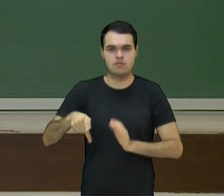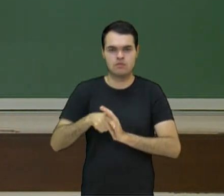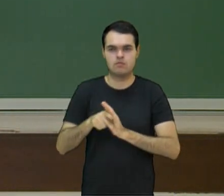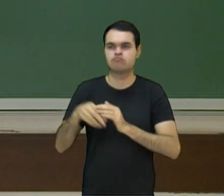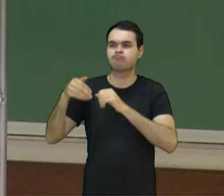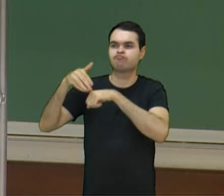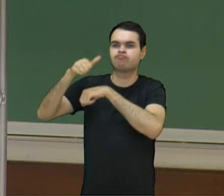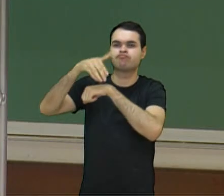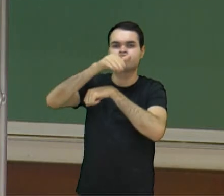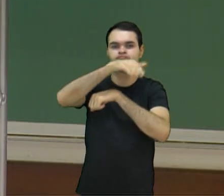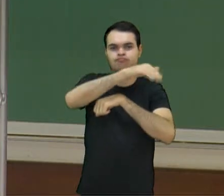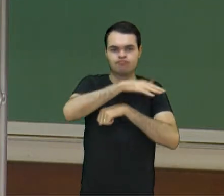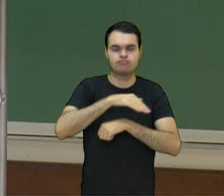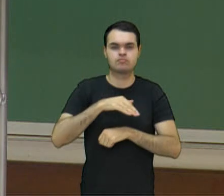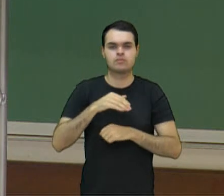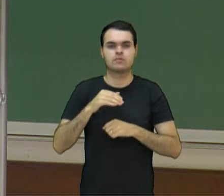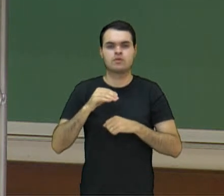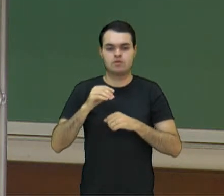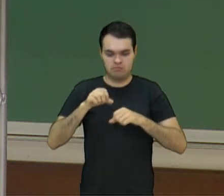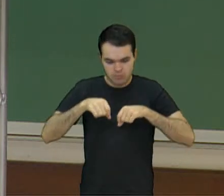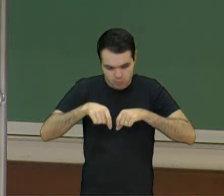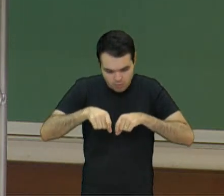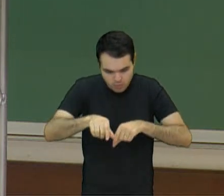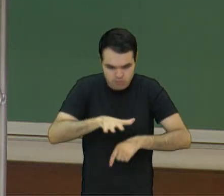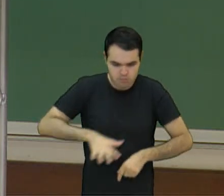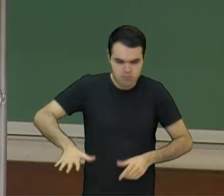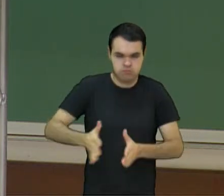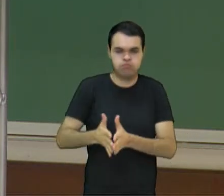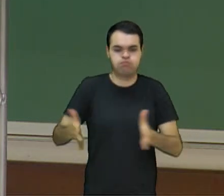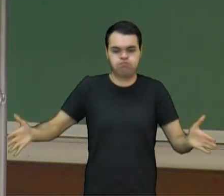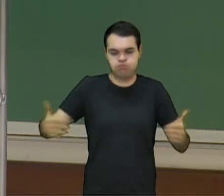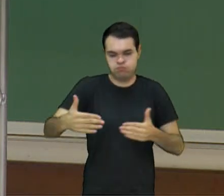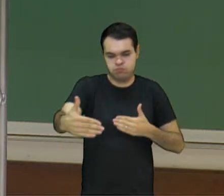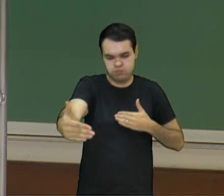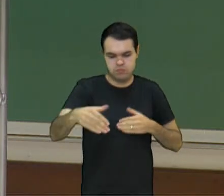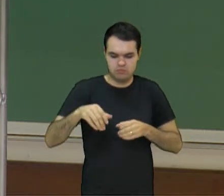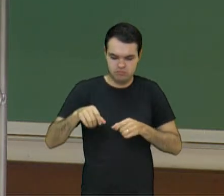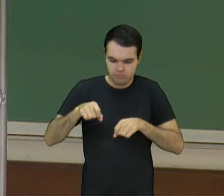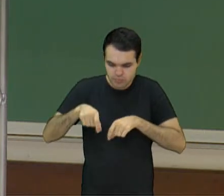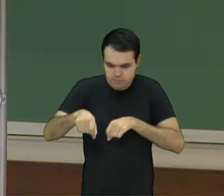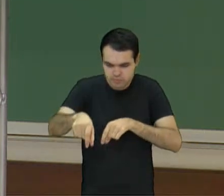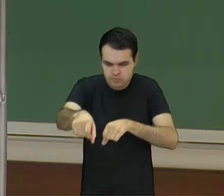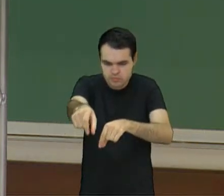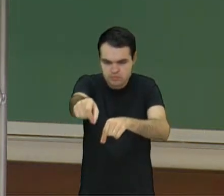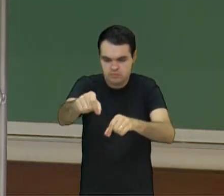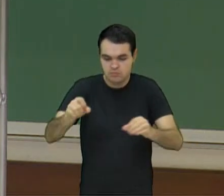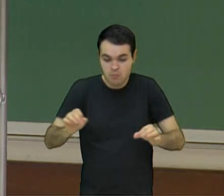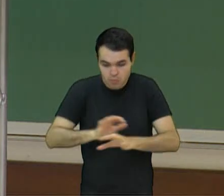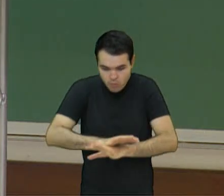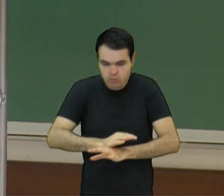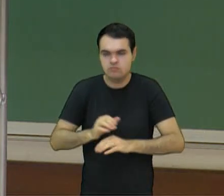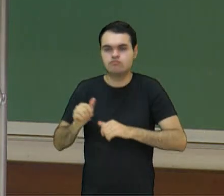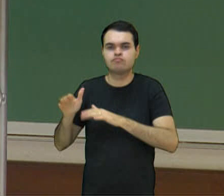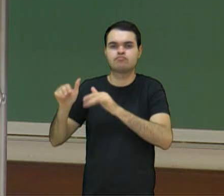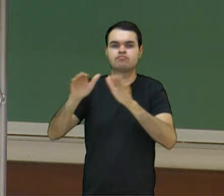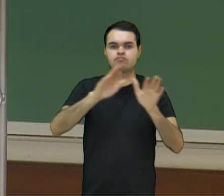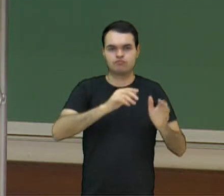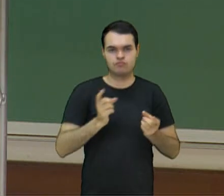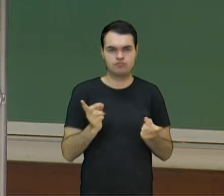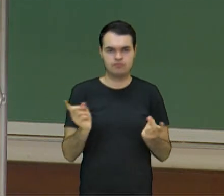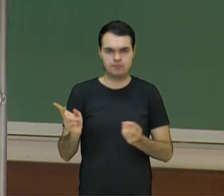Austrália e na Nova Zelândia, onde eles têm um território maior e podem praticar esse tipo de atividade, beleza, galera?